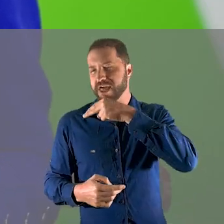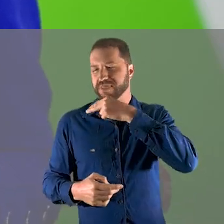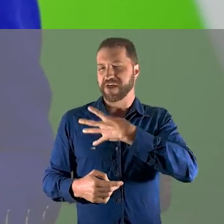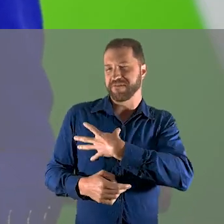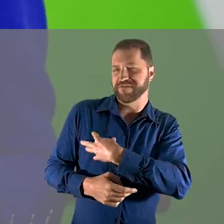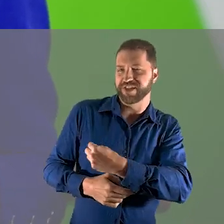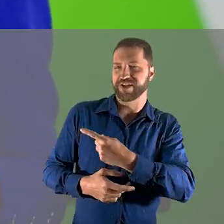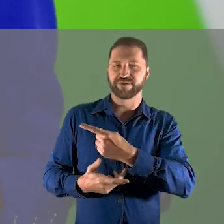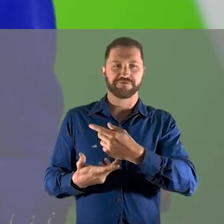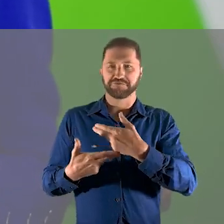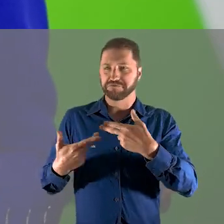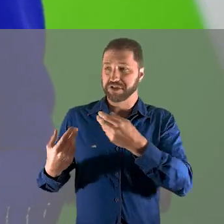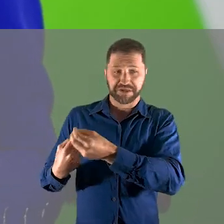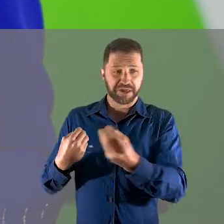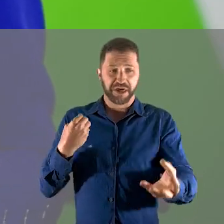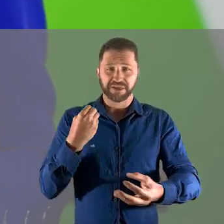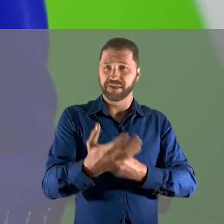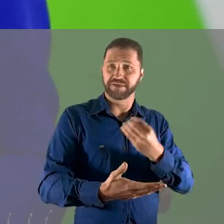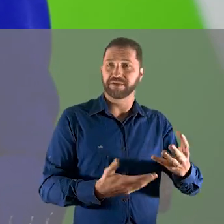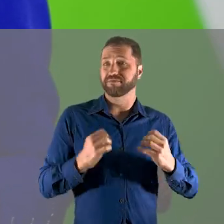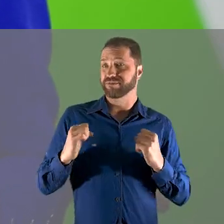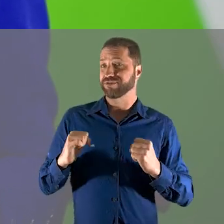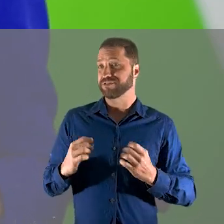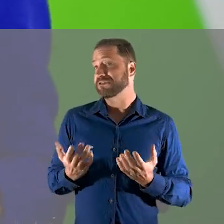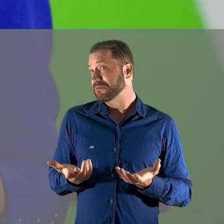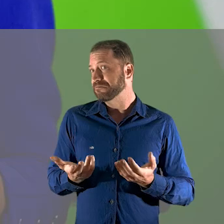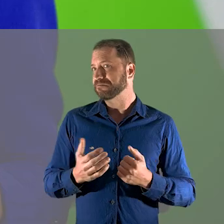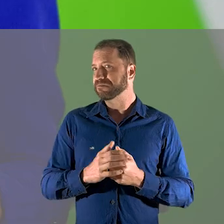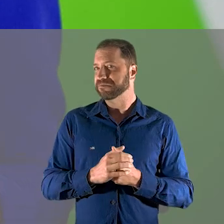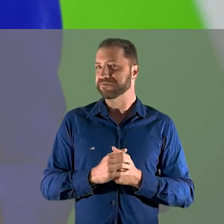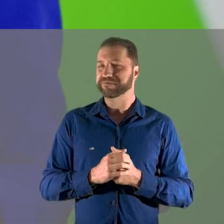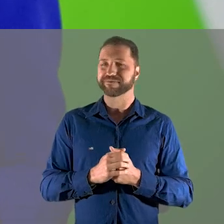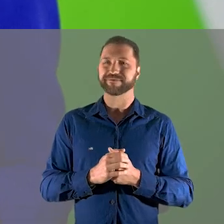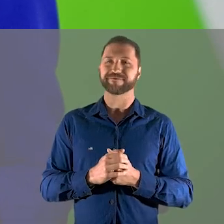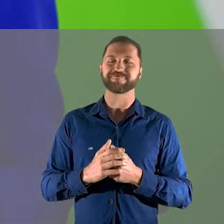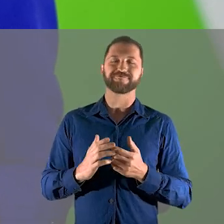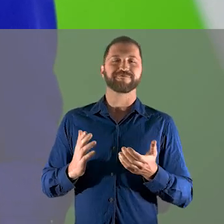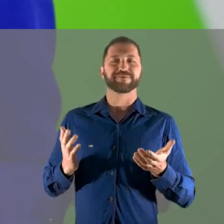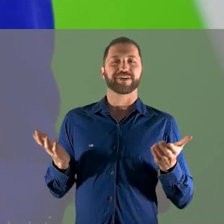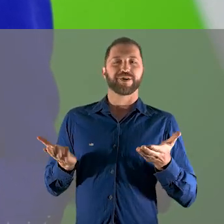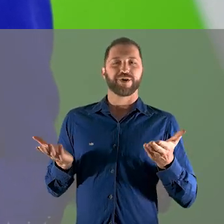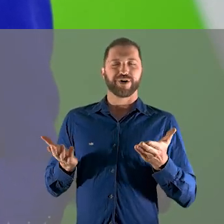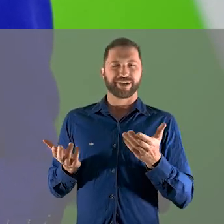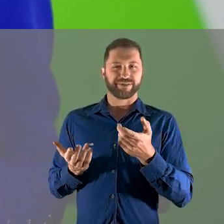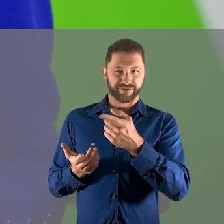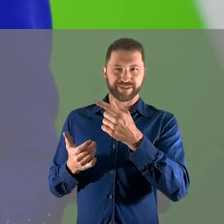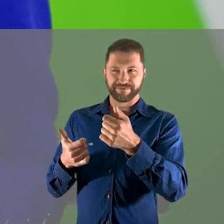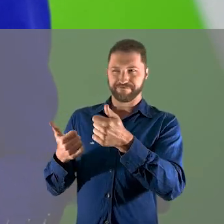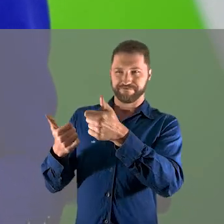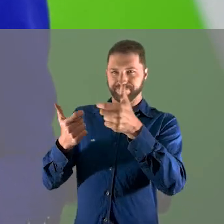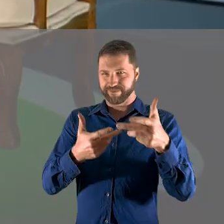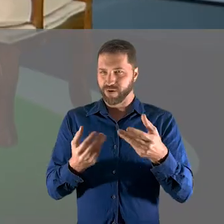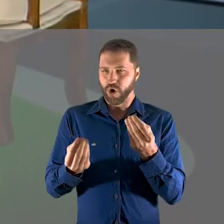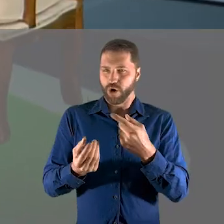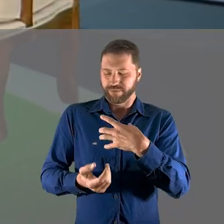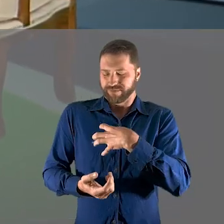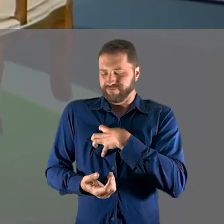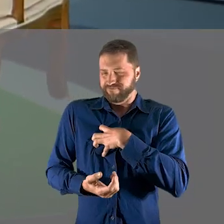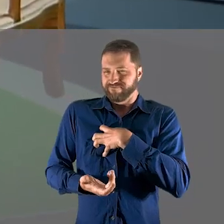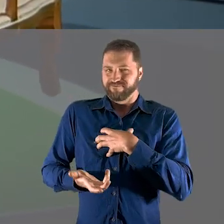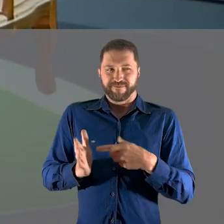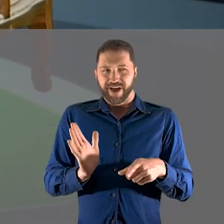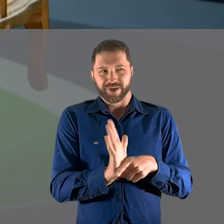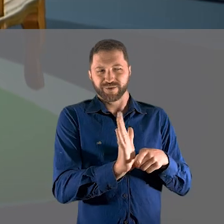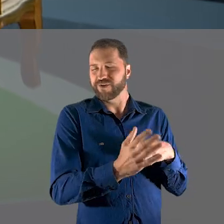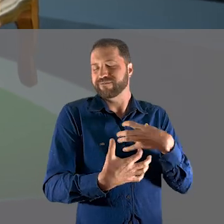coisa que você gostava de fazer para seus netos seus filhos para essas crianças e agora eu queria que você falasse como